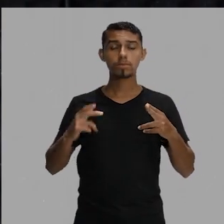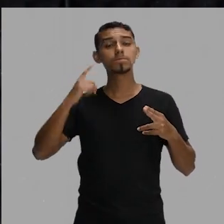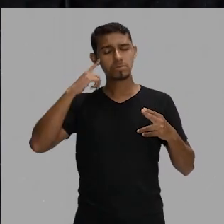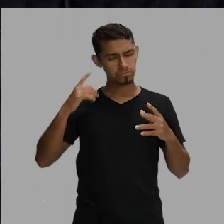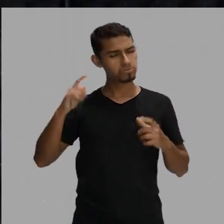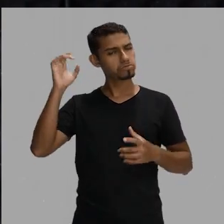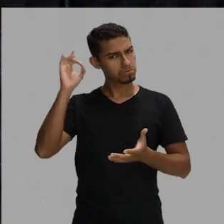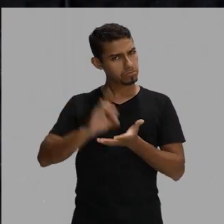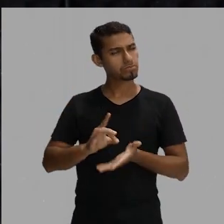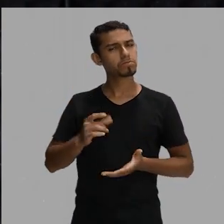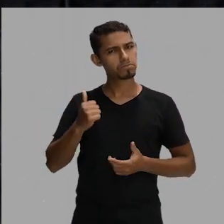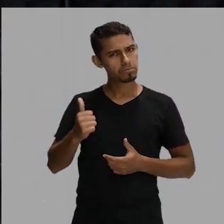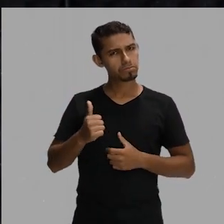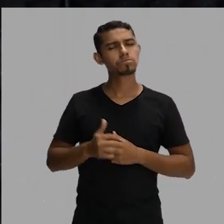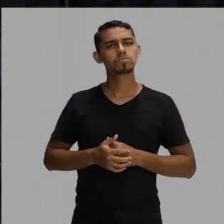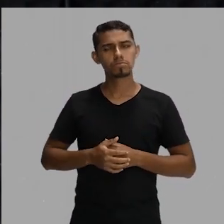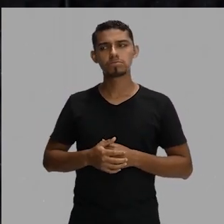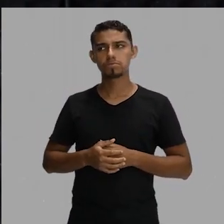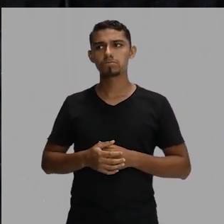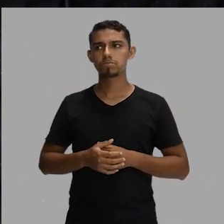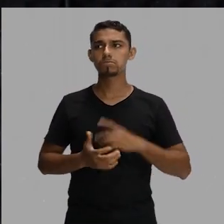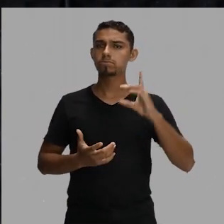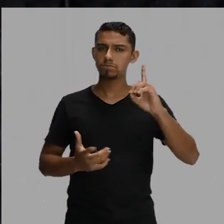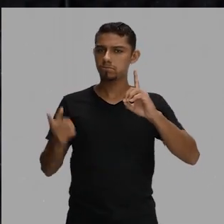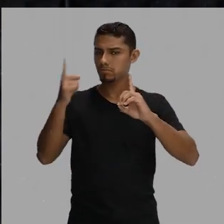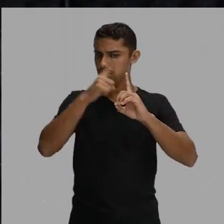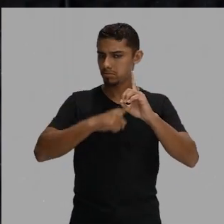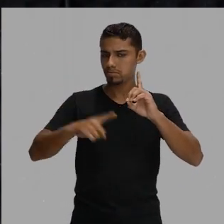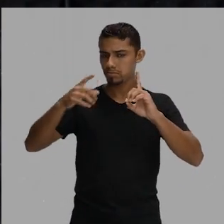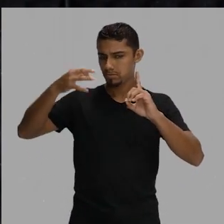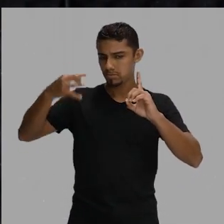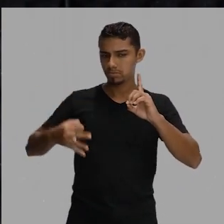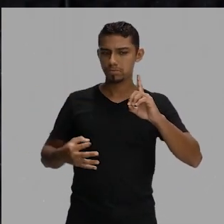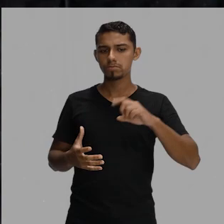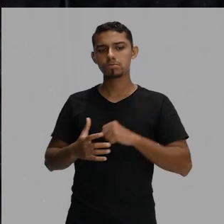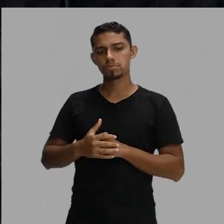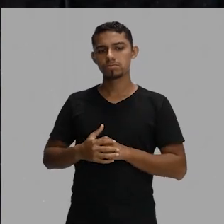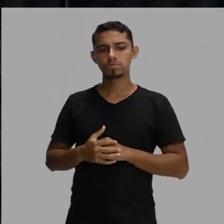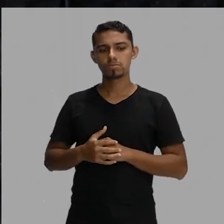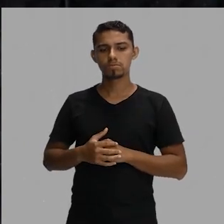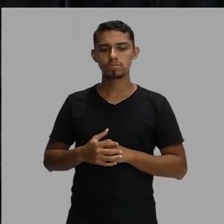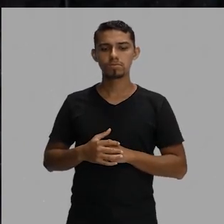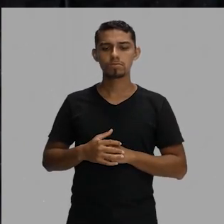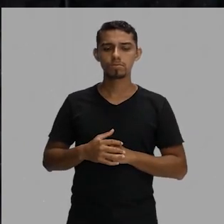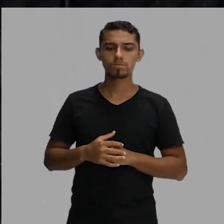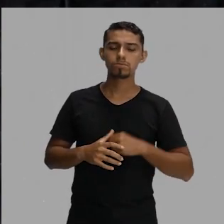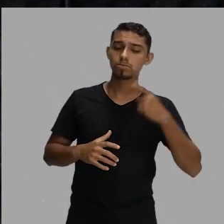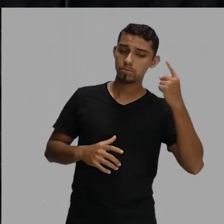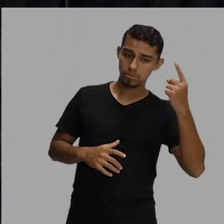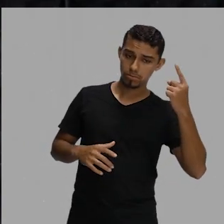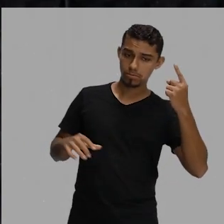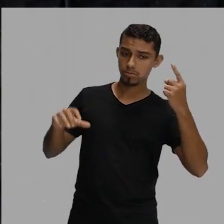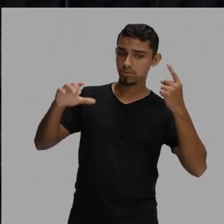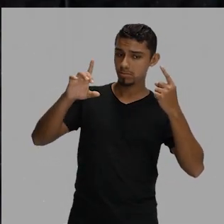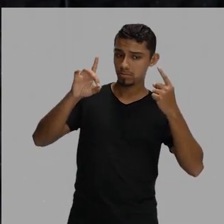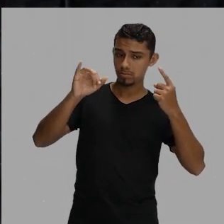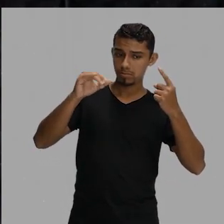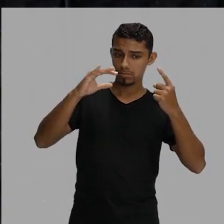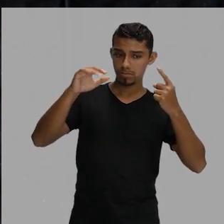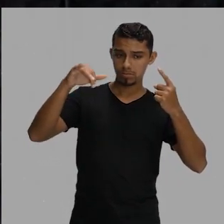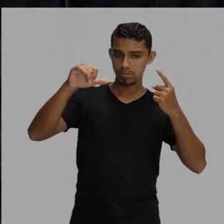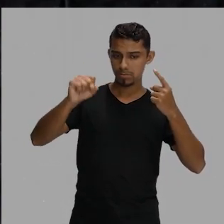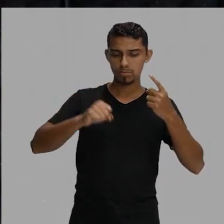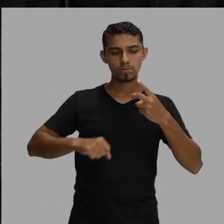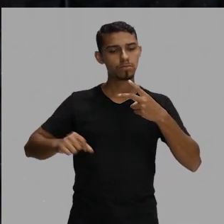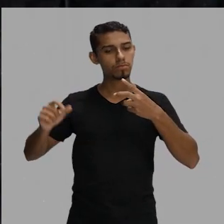maior parentesco, ok? Tem maior parentesco do que o 1 e 4. Quem é o 1? Dacnis caiana e Tangaracélido.